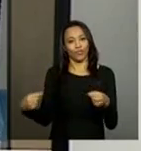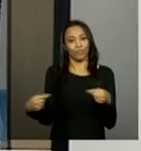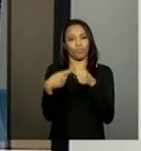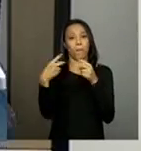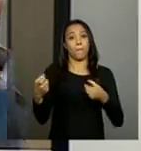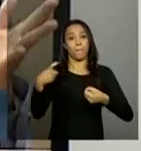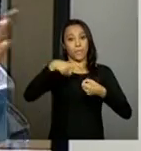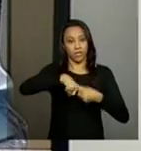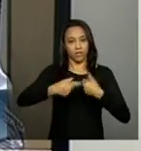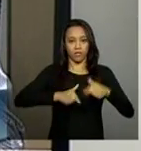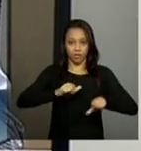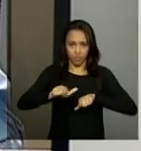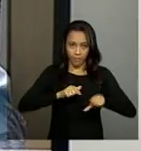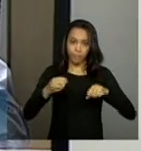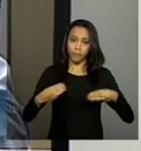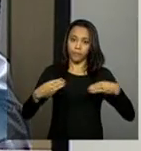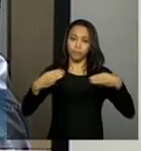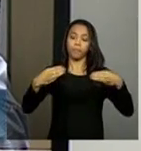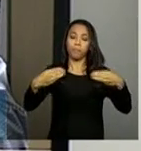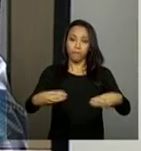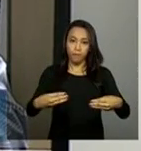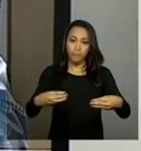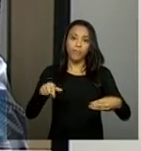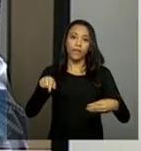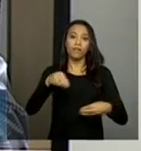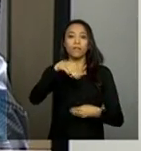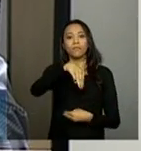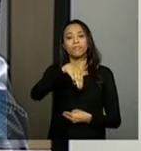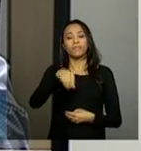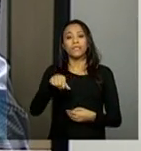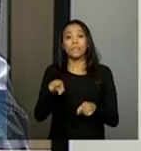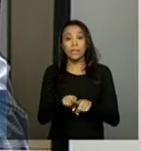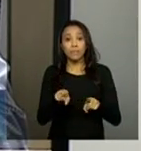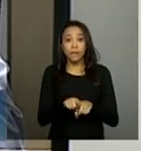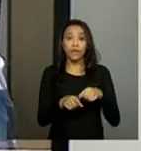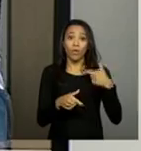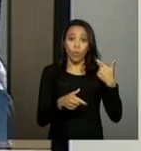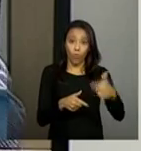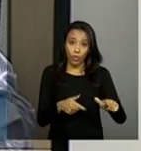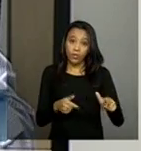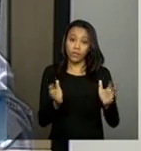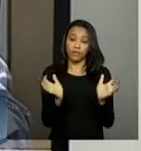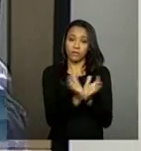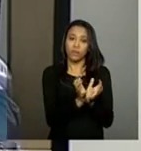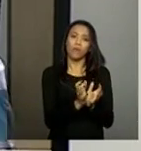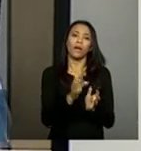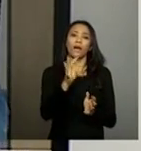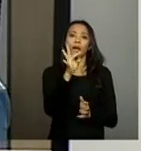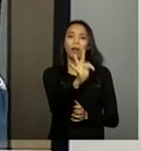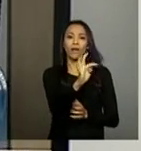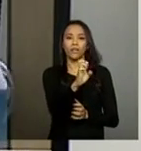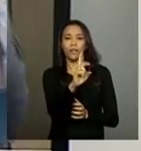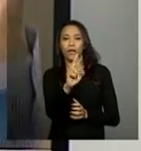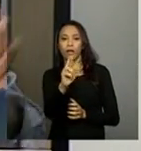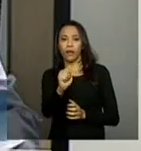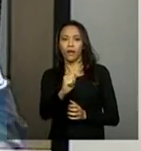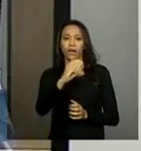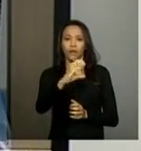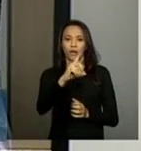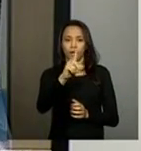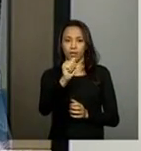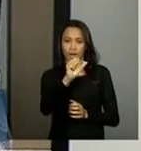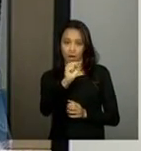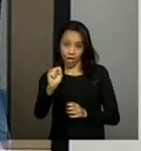somos parceiros de acesso a recursos genéticos, a questão do TerraClass, a taxa de desmatamento, o programa da Antártica, quer dizer, nós temos